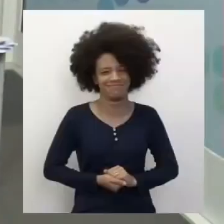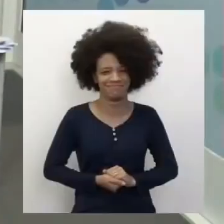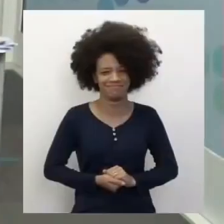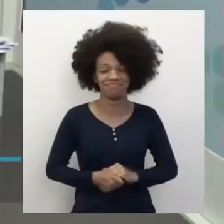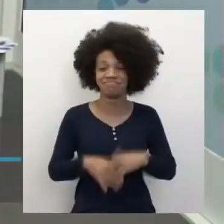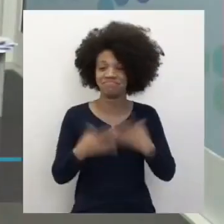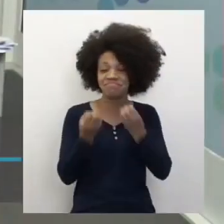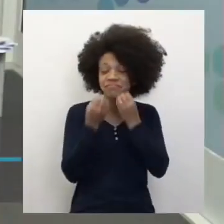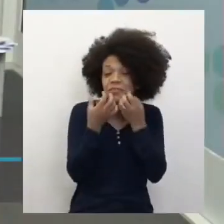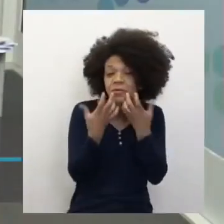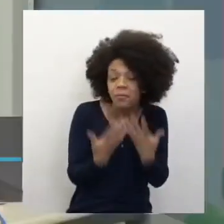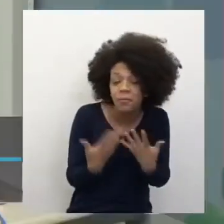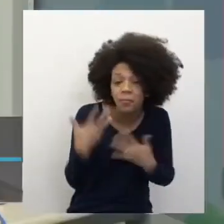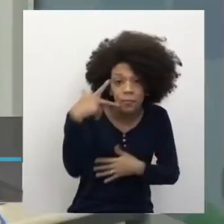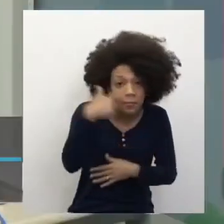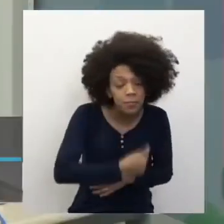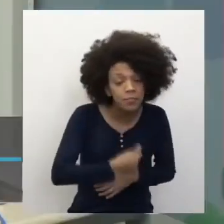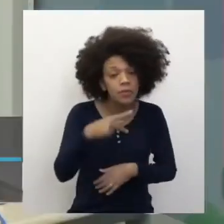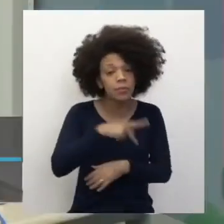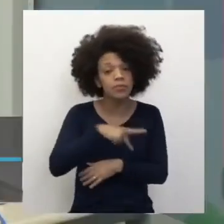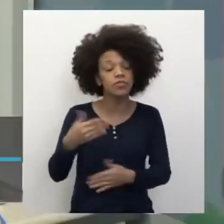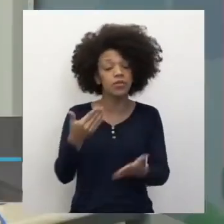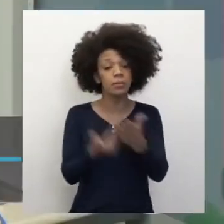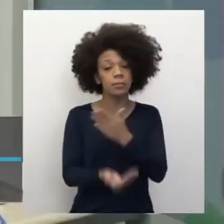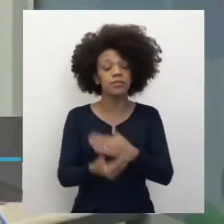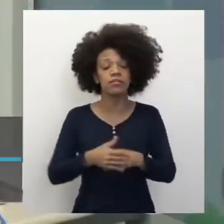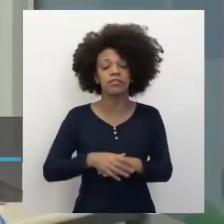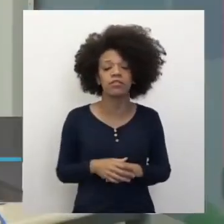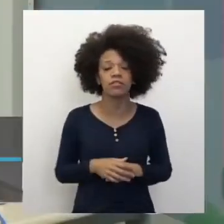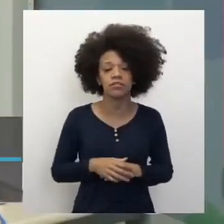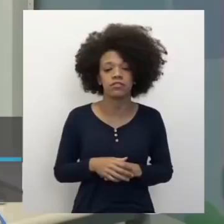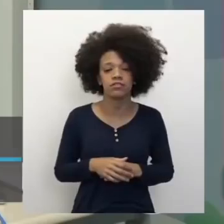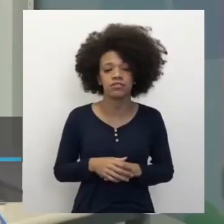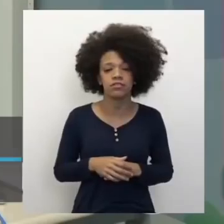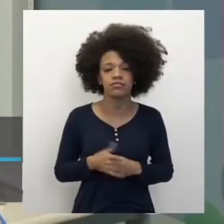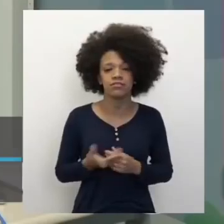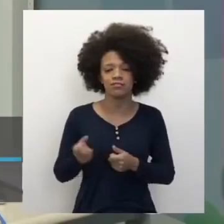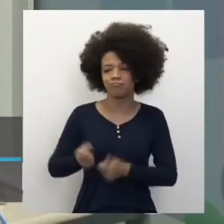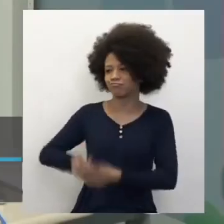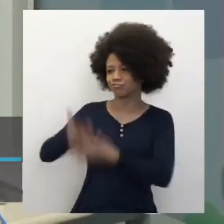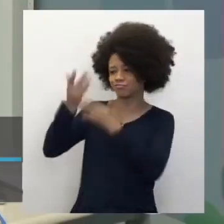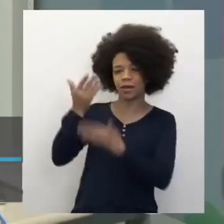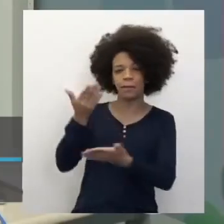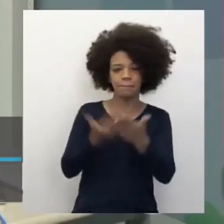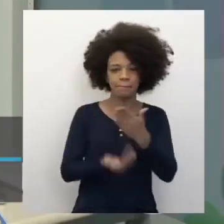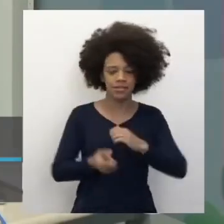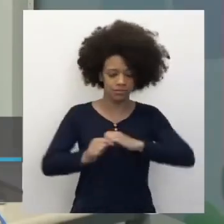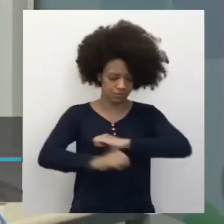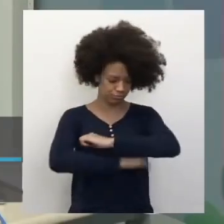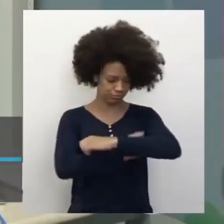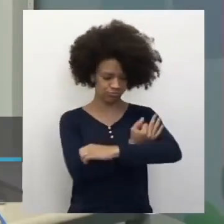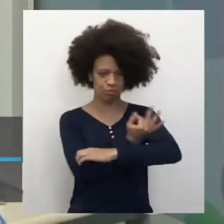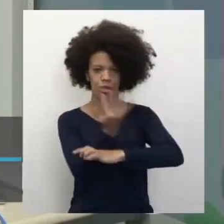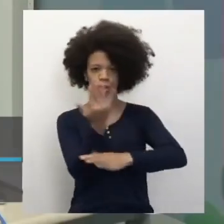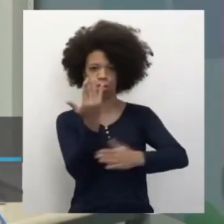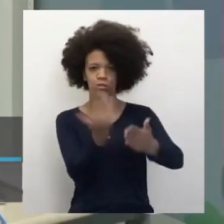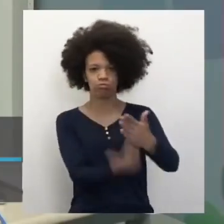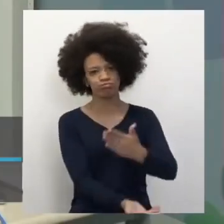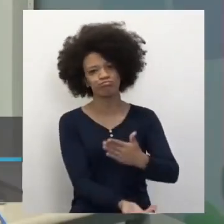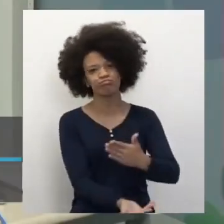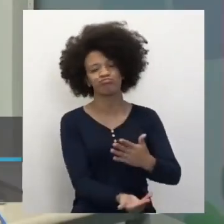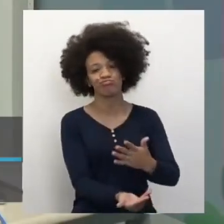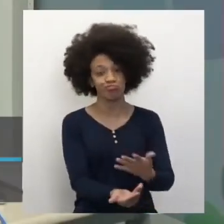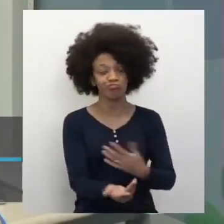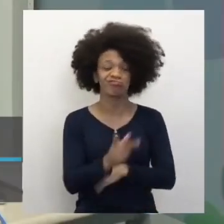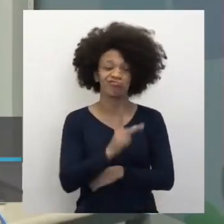Que bonito, o professor Gilmar escreveu perda, poxa, rodou aqui, perda da biodiversidade endêmica, olha